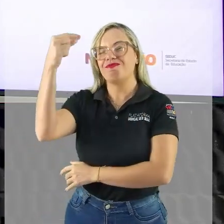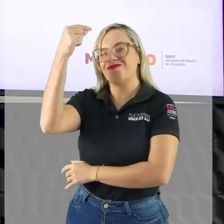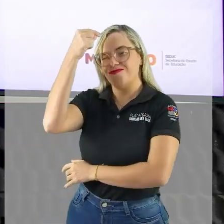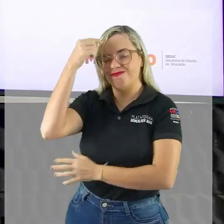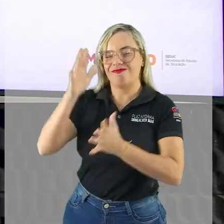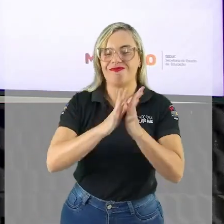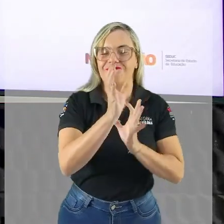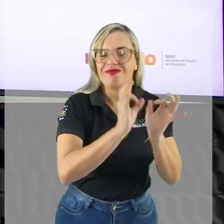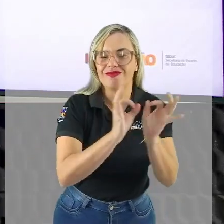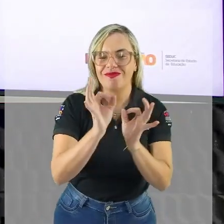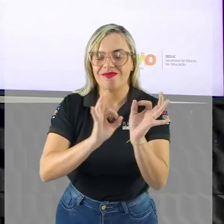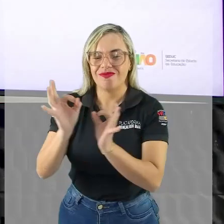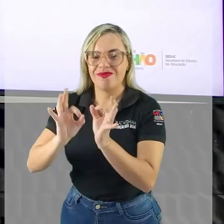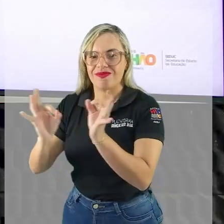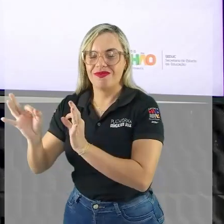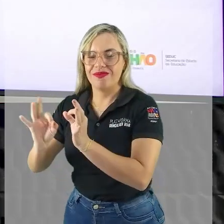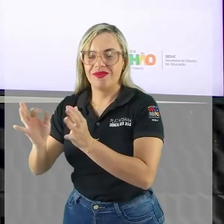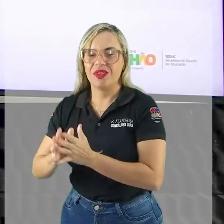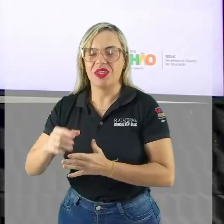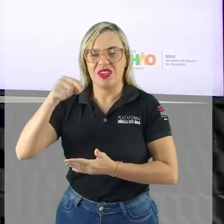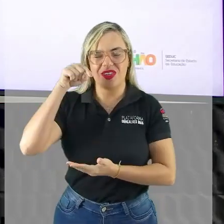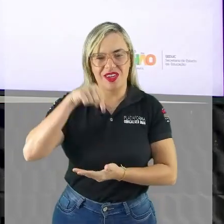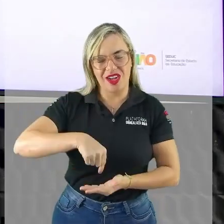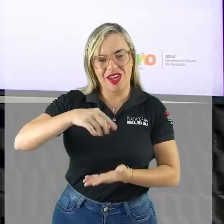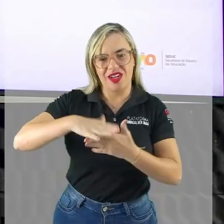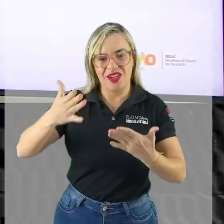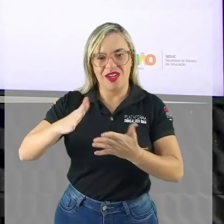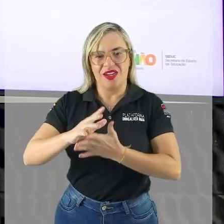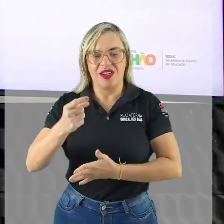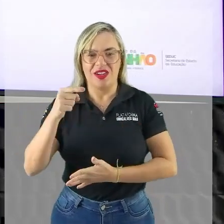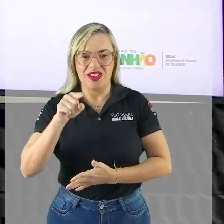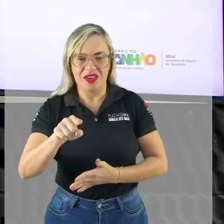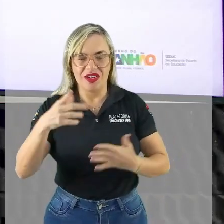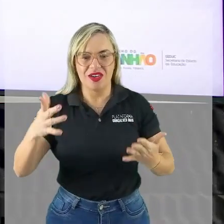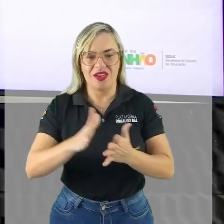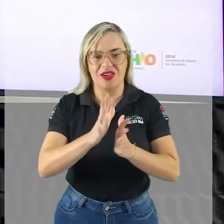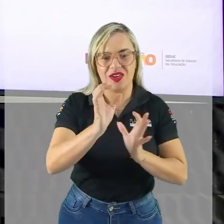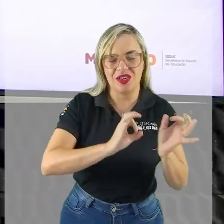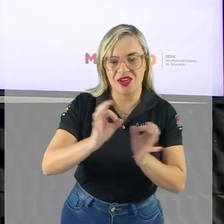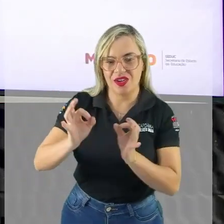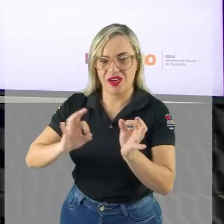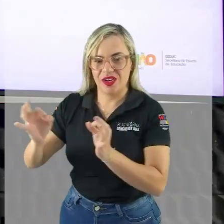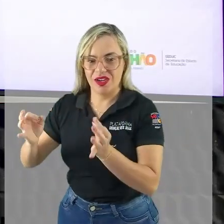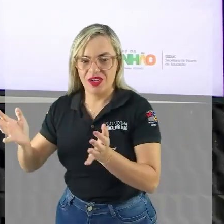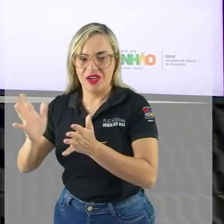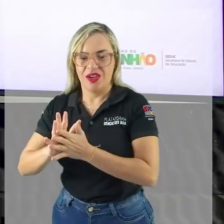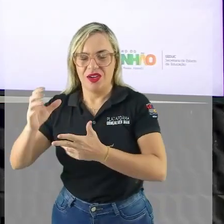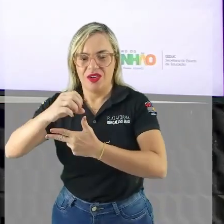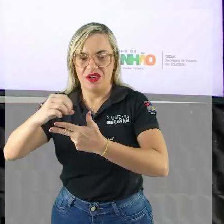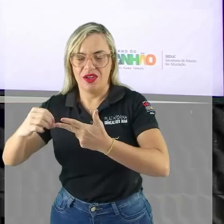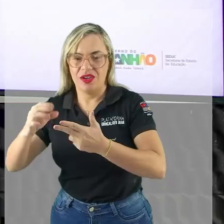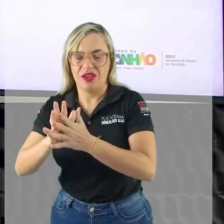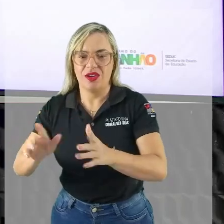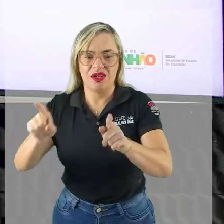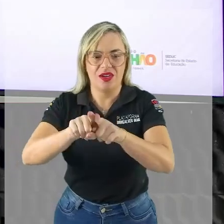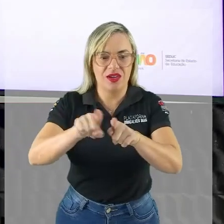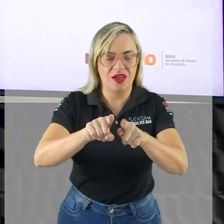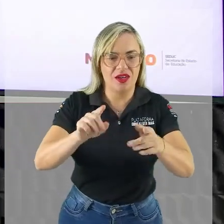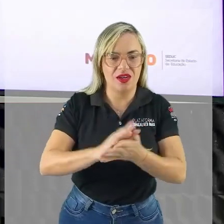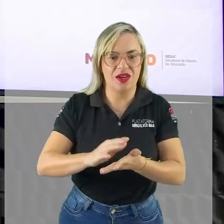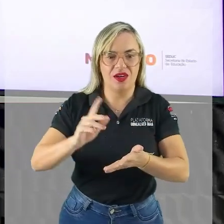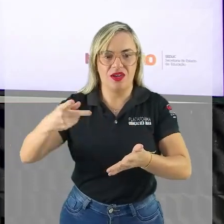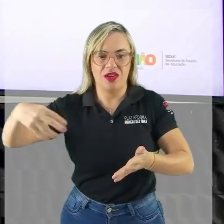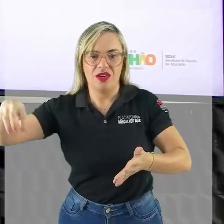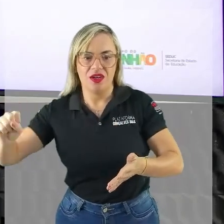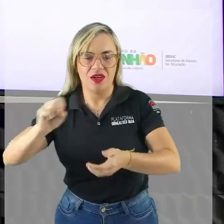num preparatório daqui para você que está se preparando tanto para o Enem quanto para o